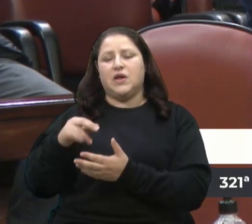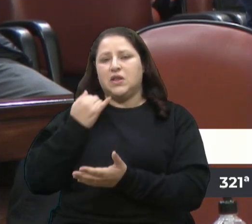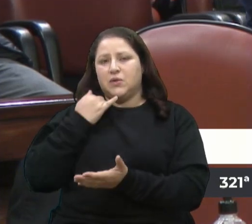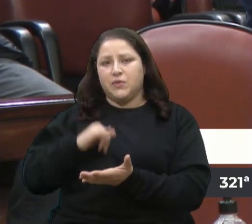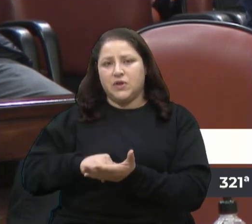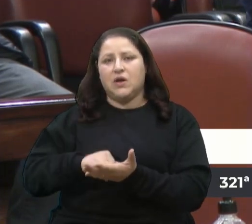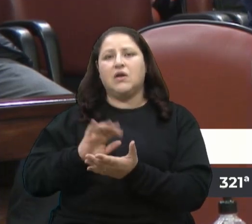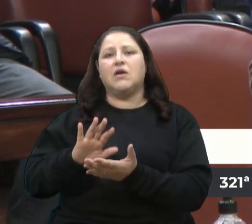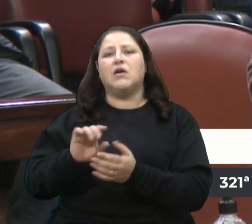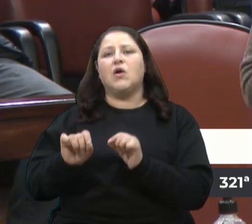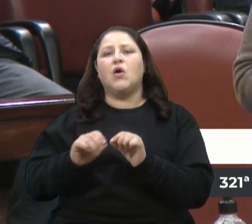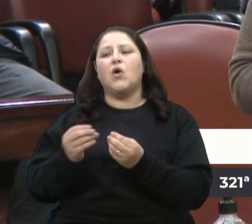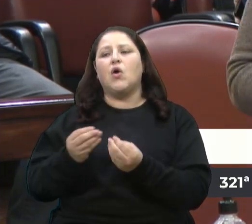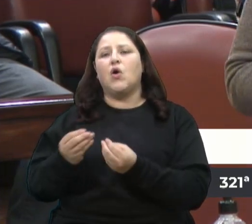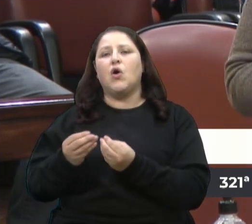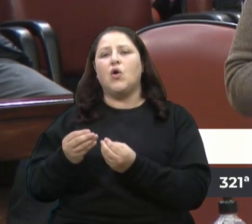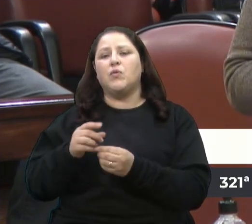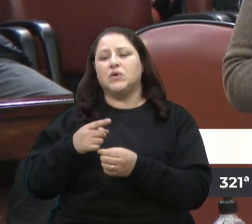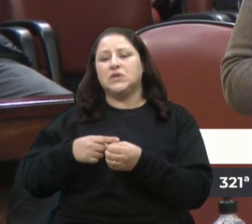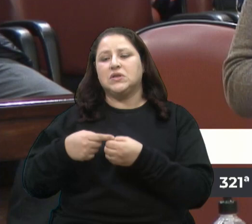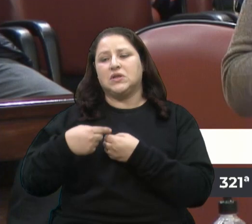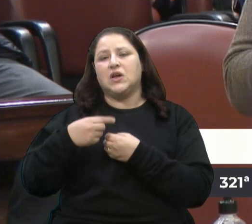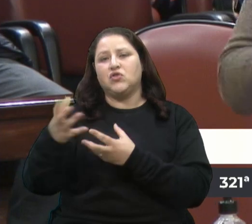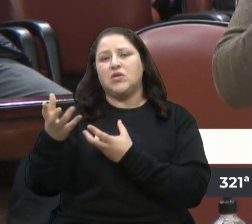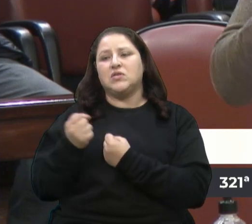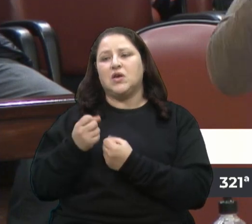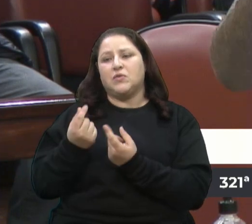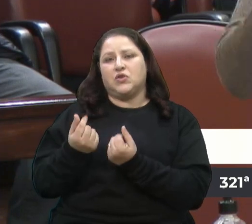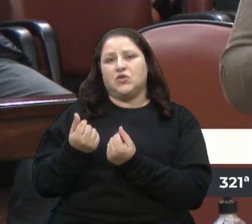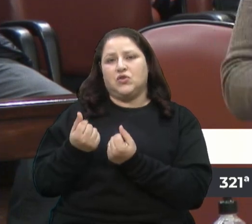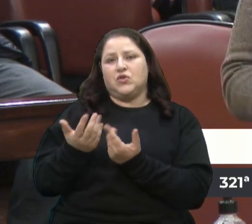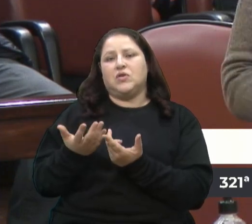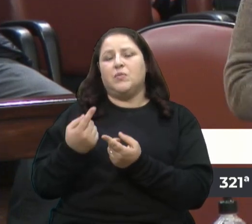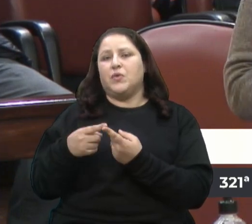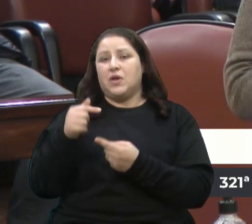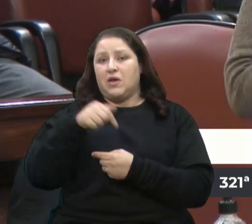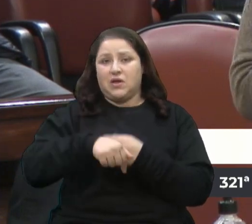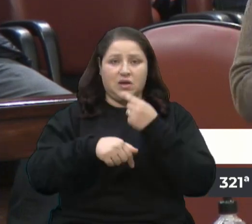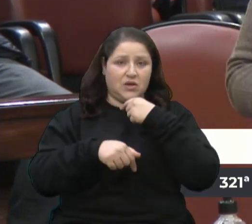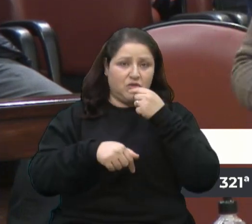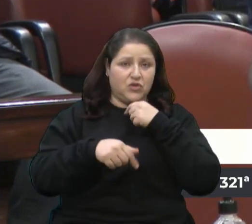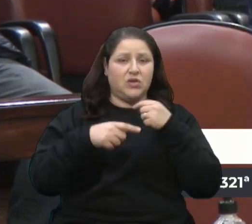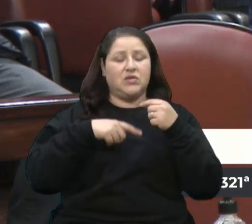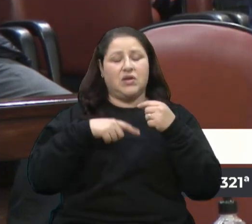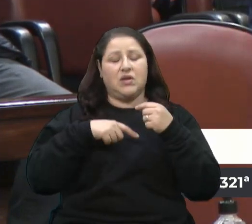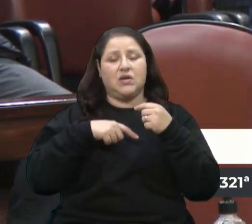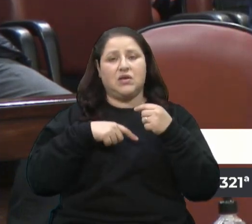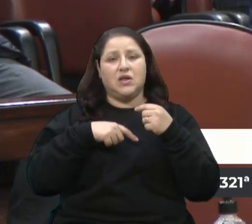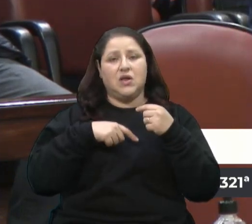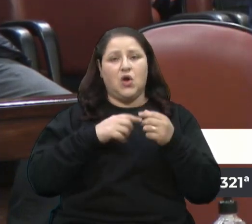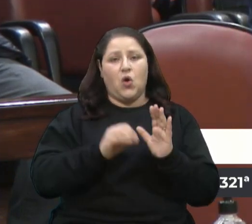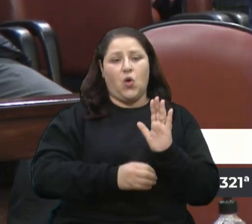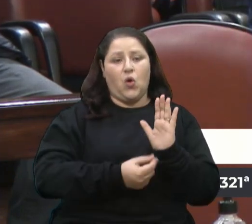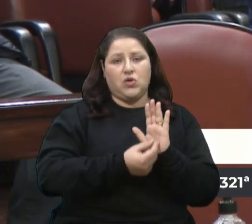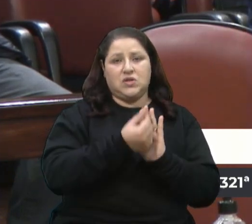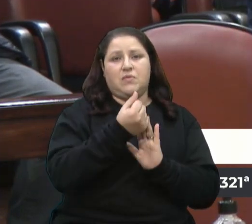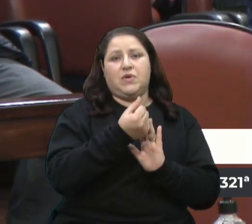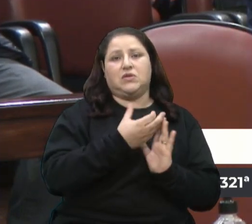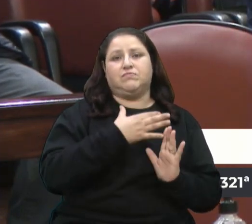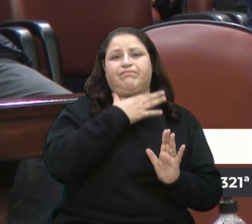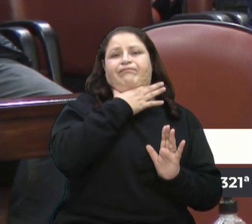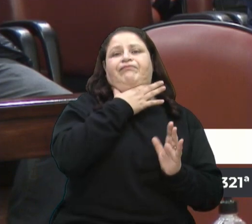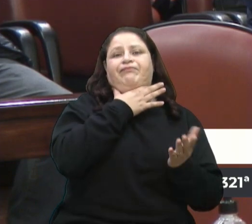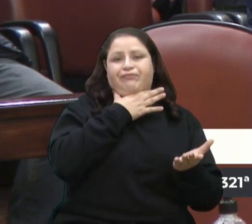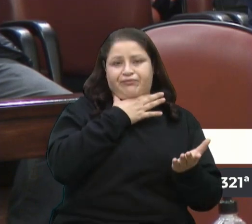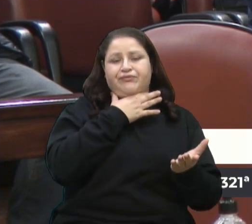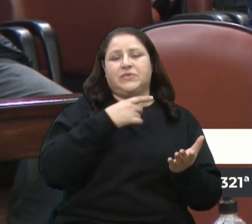que os municípios também recebem esses recursos? Porque nós estamos com Caxias do Sul com o seu orçamento estrangulado. Nós estamos investindo